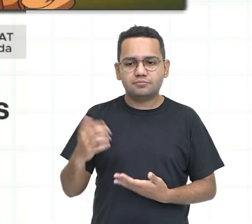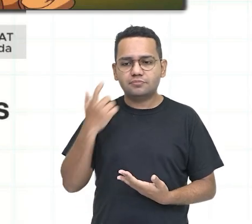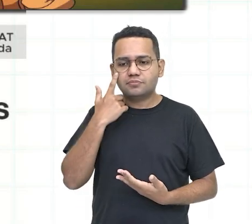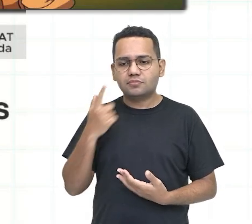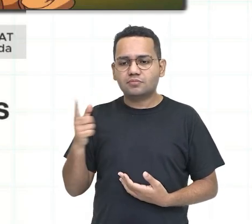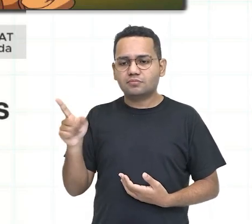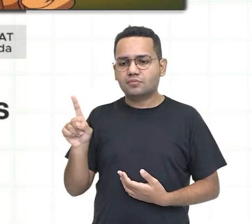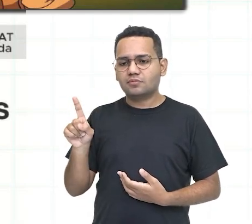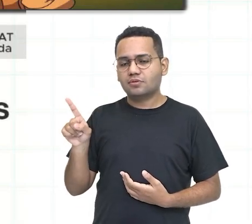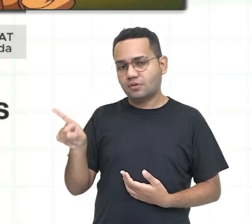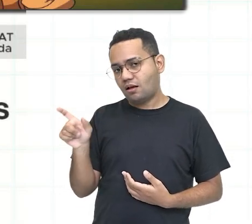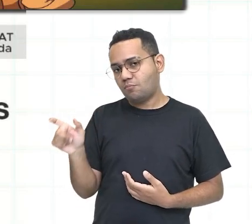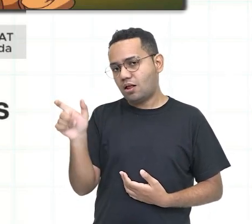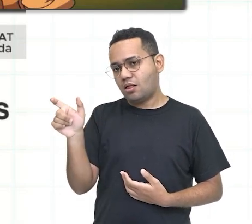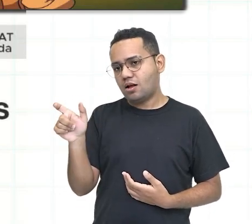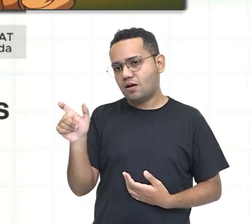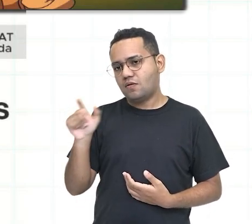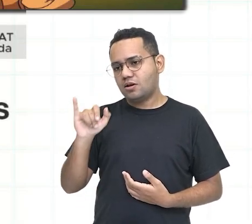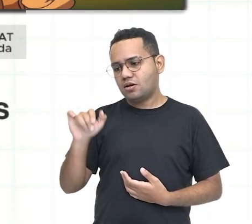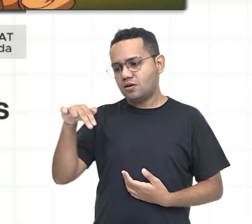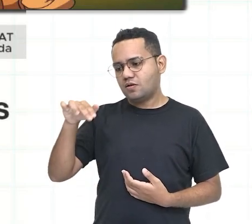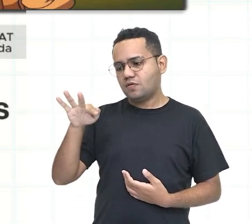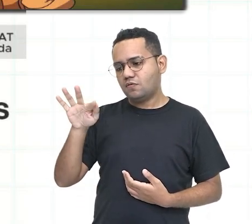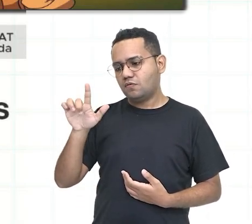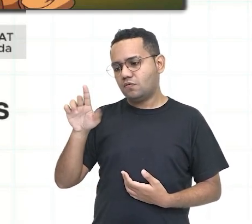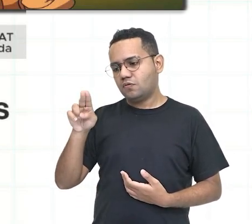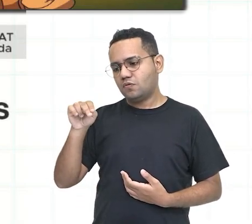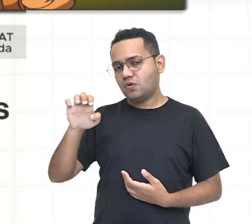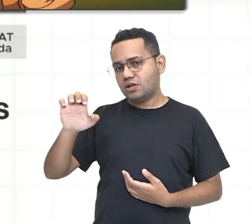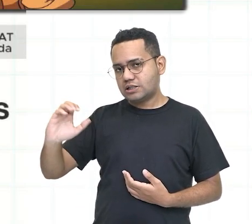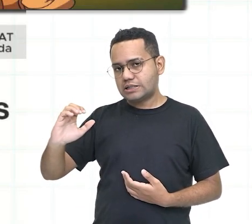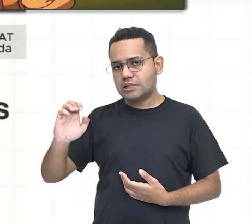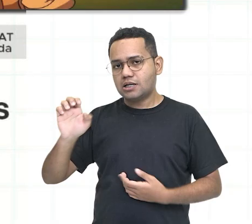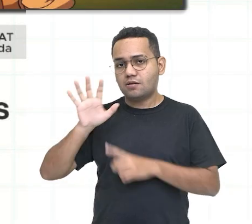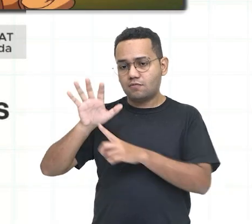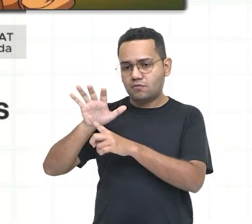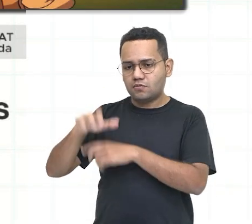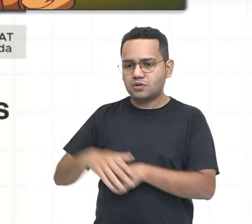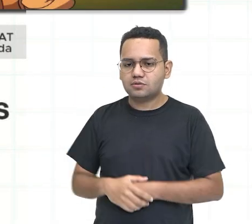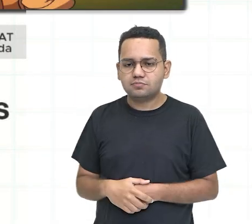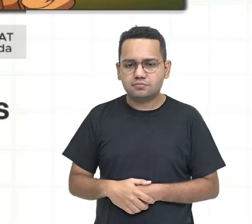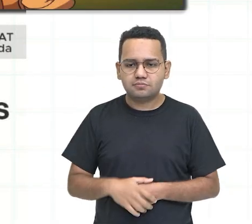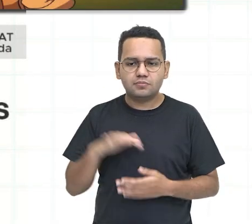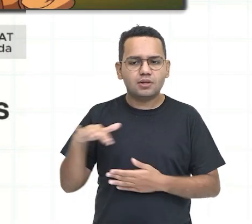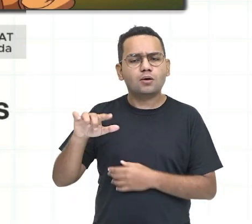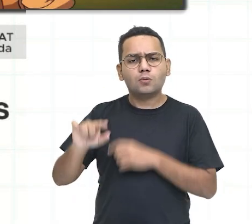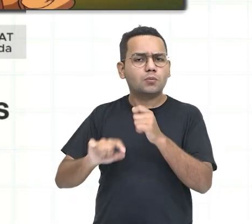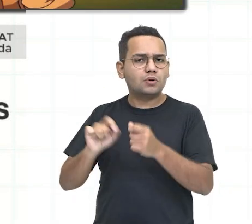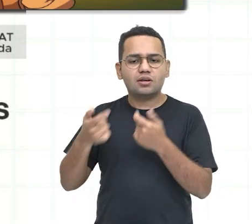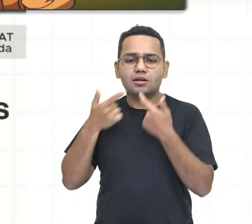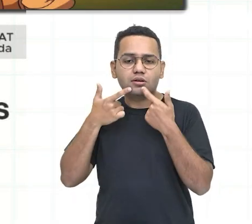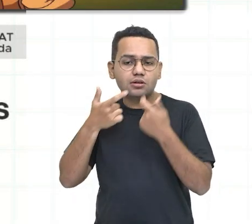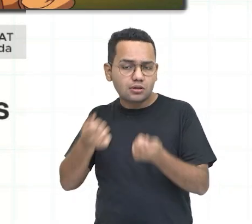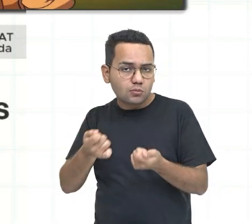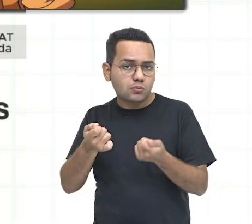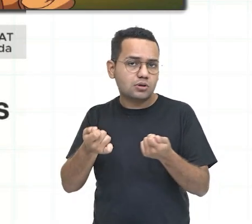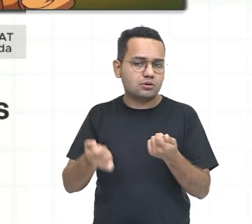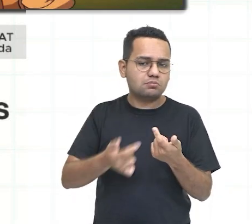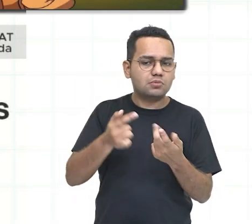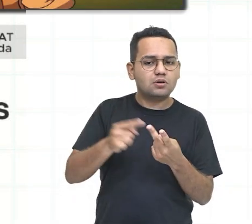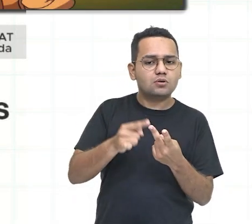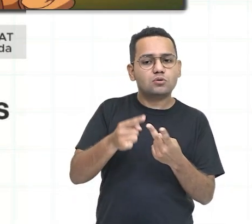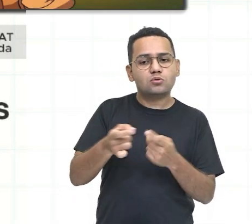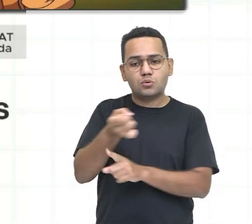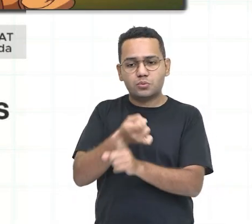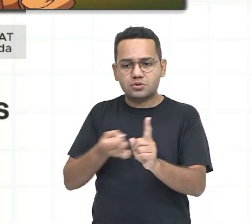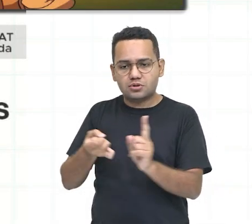influenciar, influence. Linguistic, uma influência na área linguística. Social,